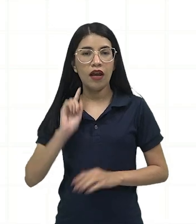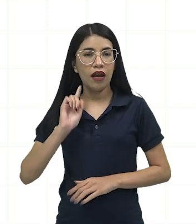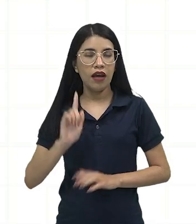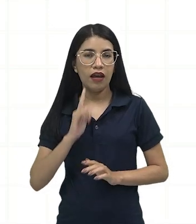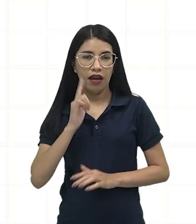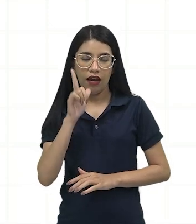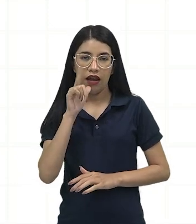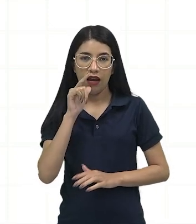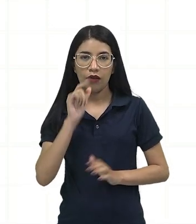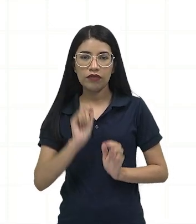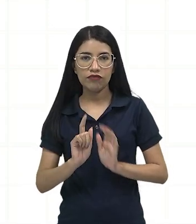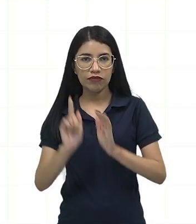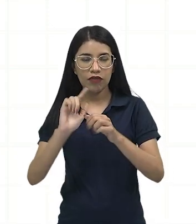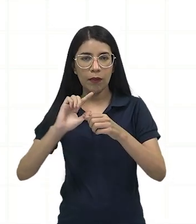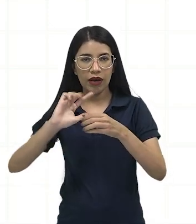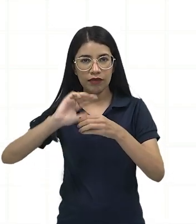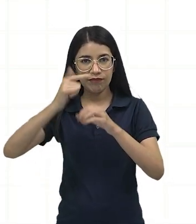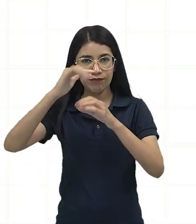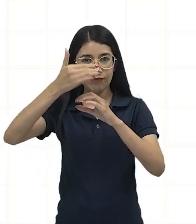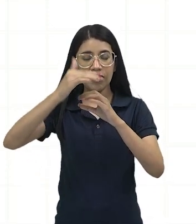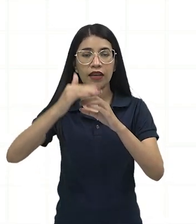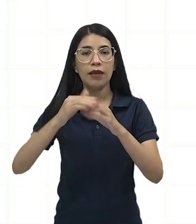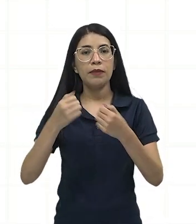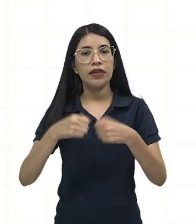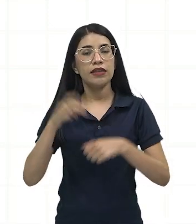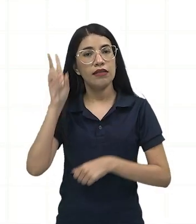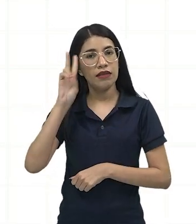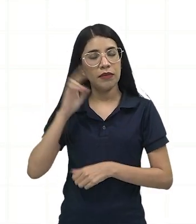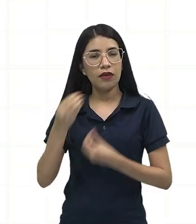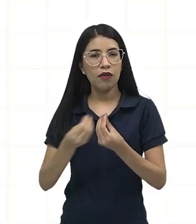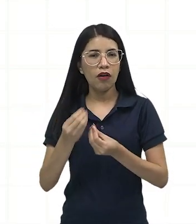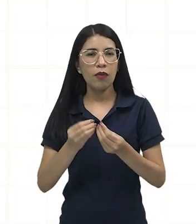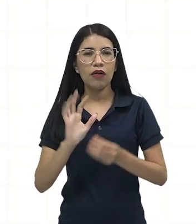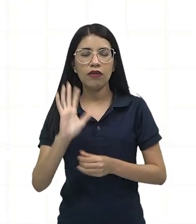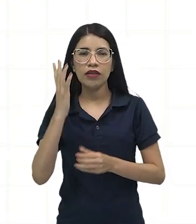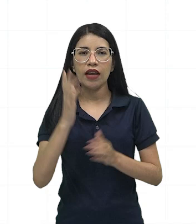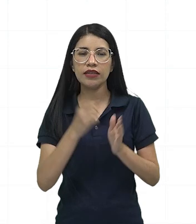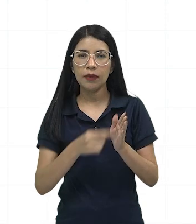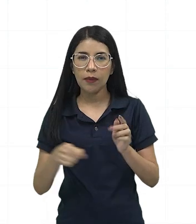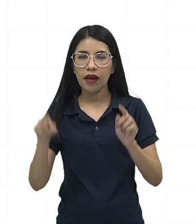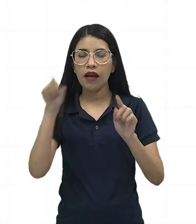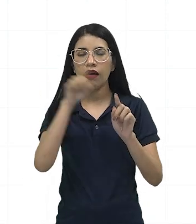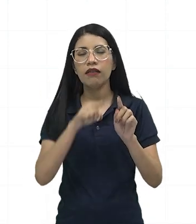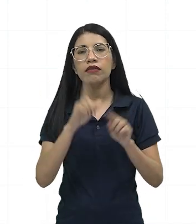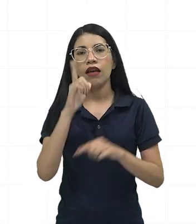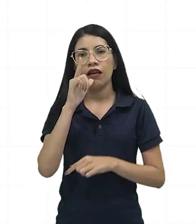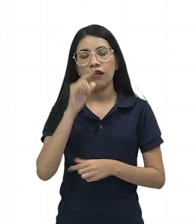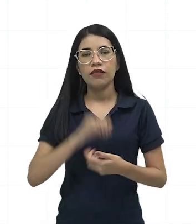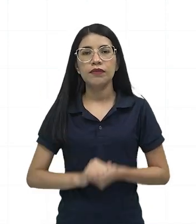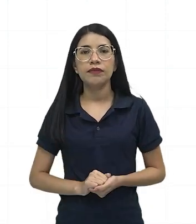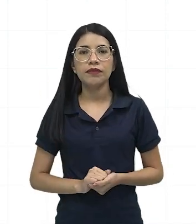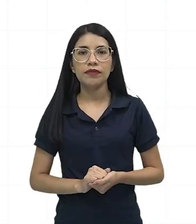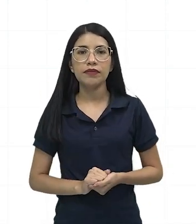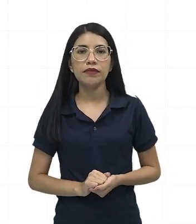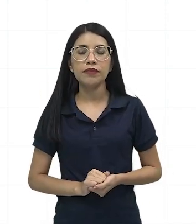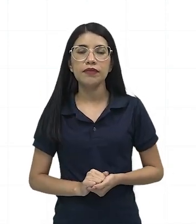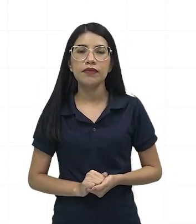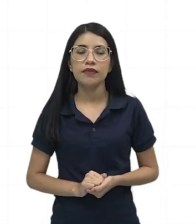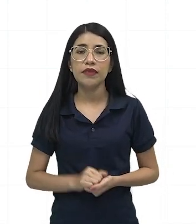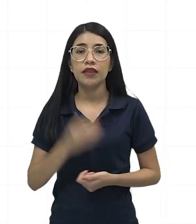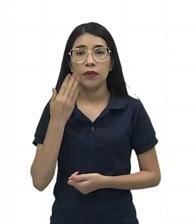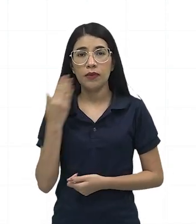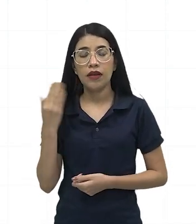relembrar o ciclo da água. Na nossa próxima cartela, nós temos aí o ciclo da